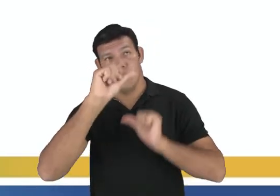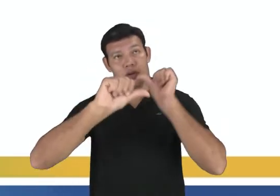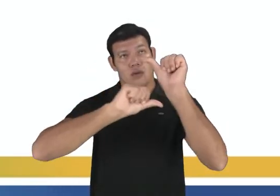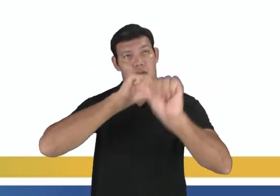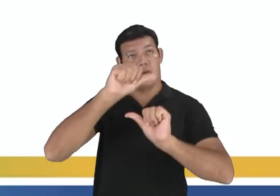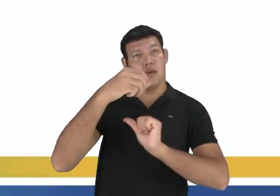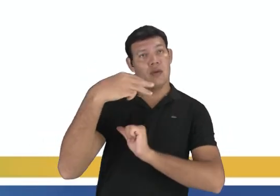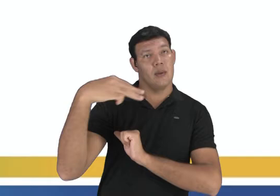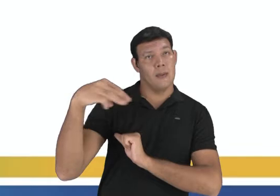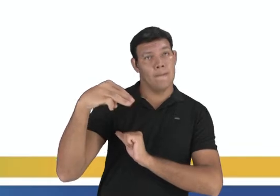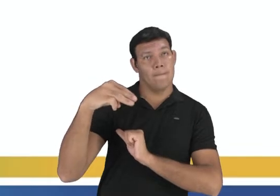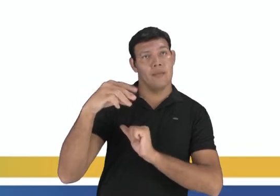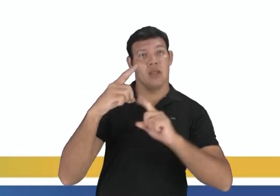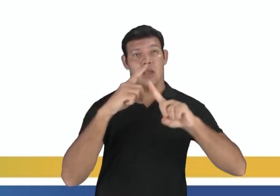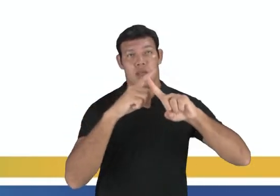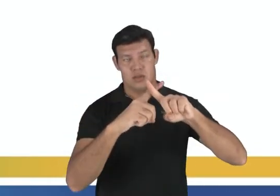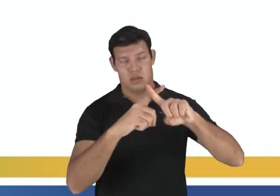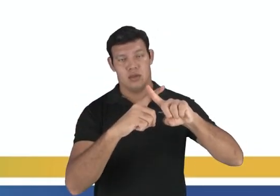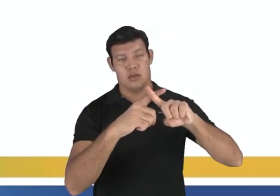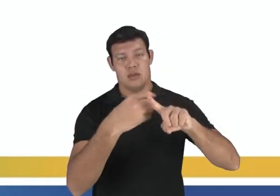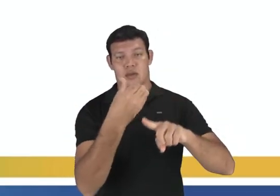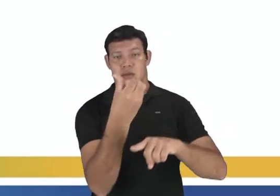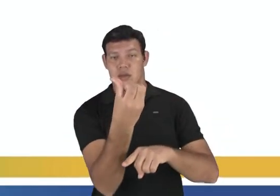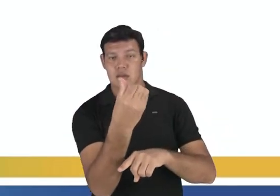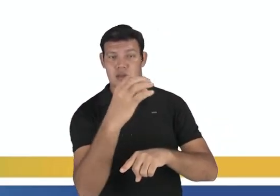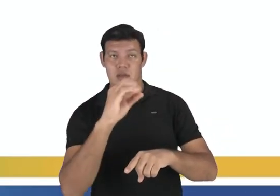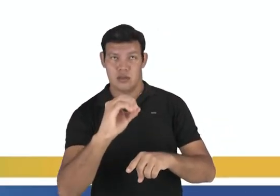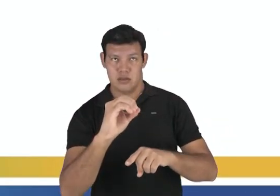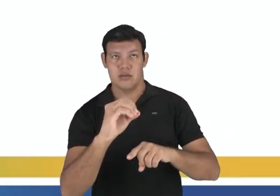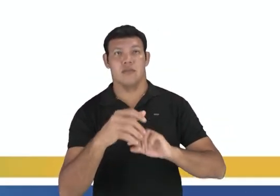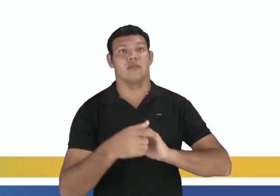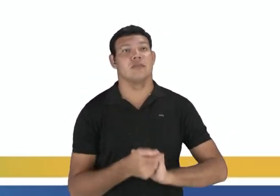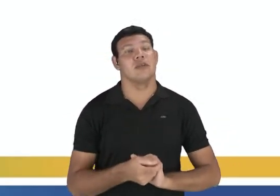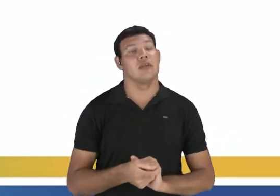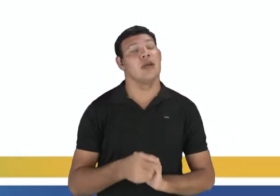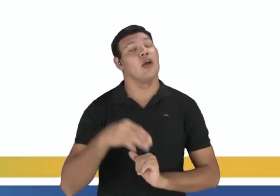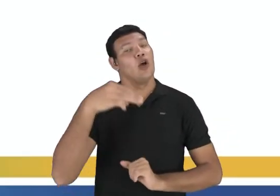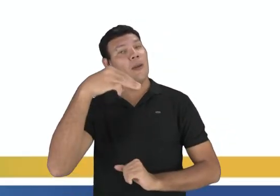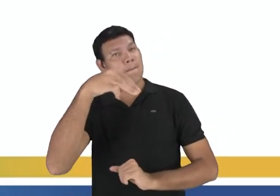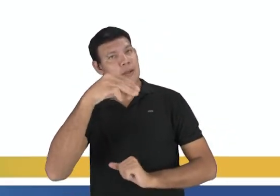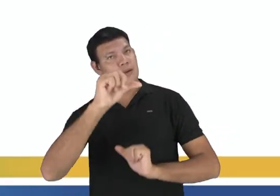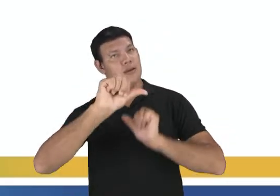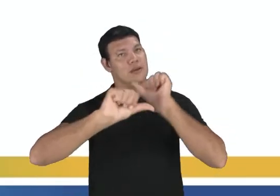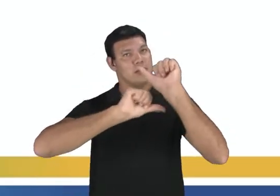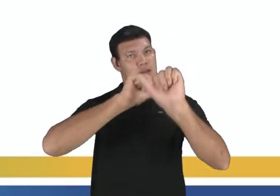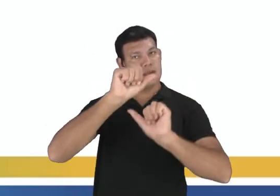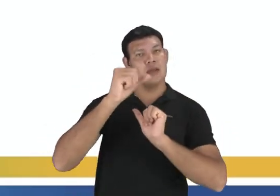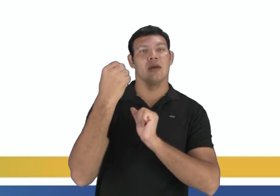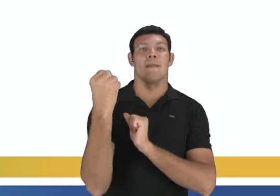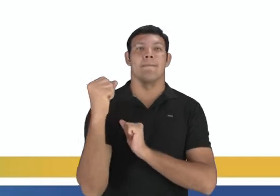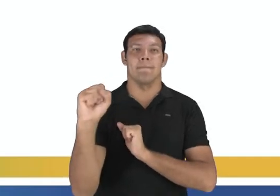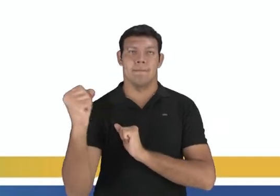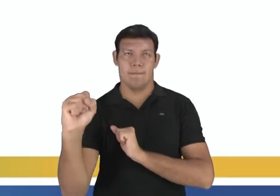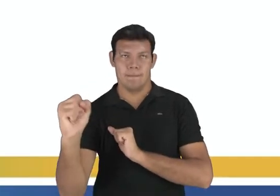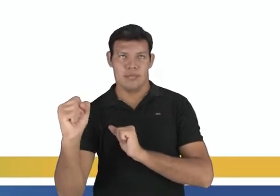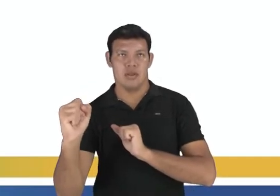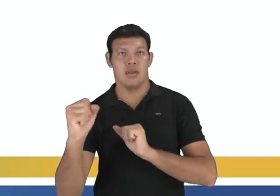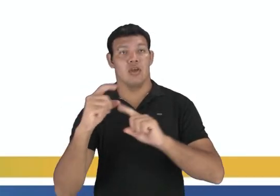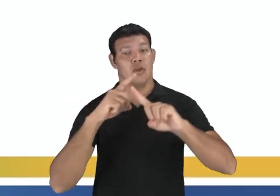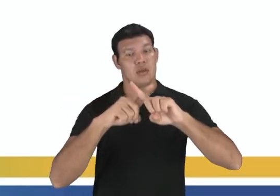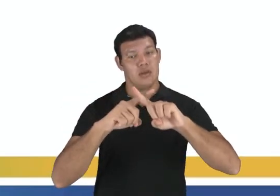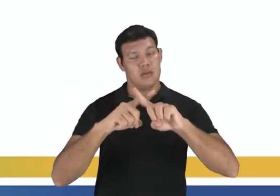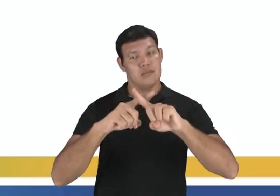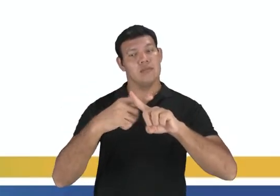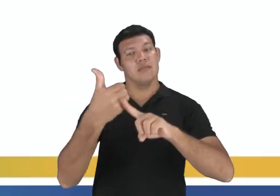minuto. Basta multiplicar por 60. E assim como se eu tiver de minuto e quiser ir para segundo. E aí